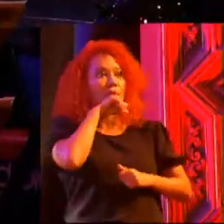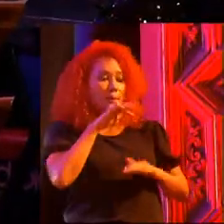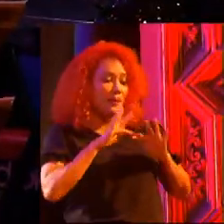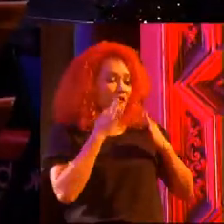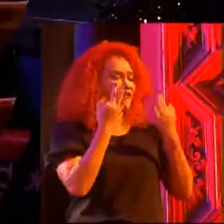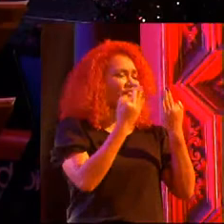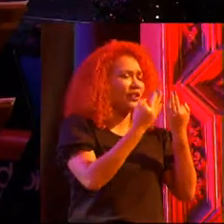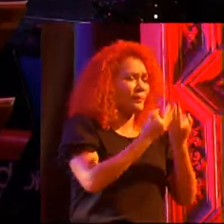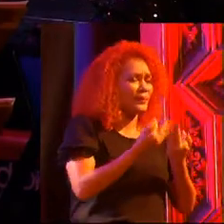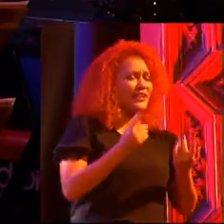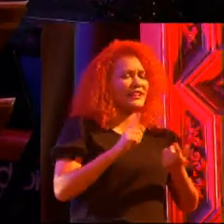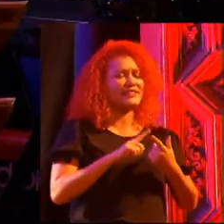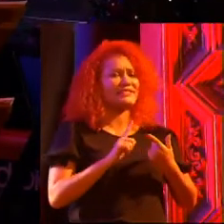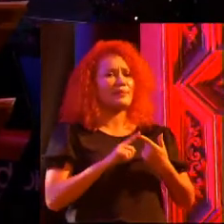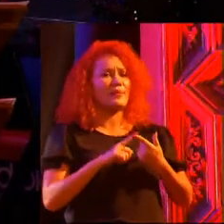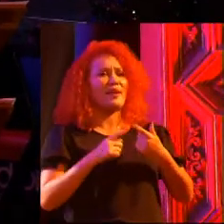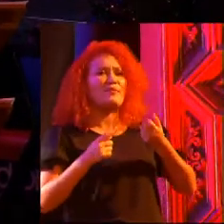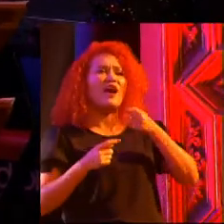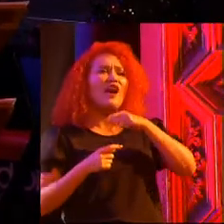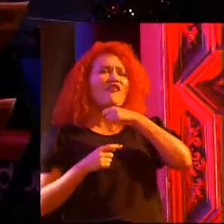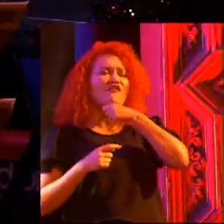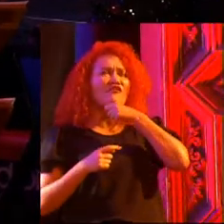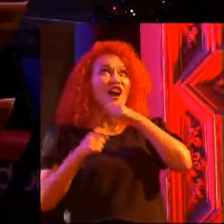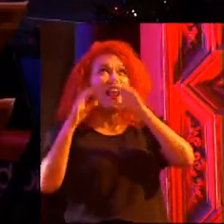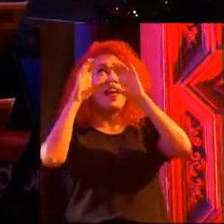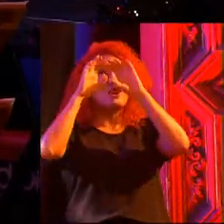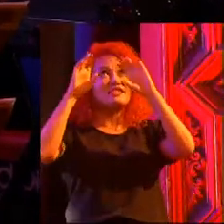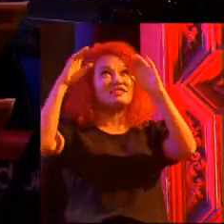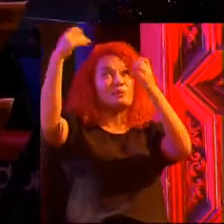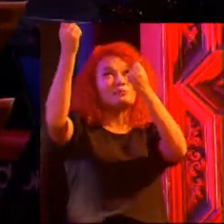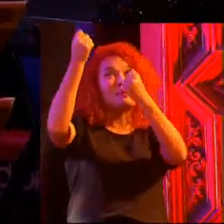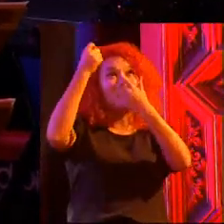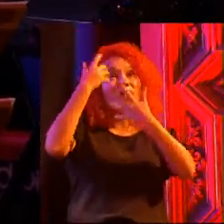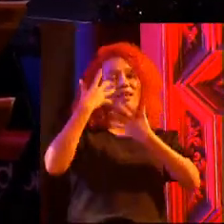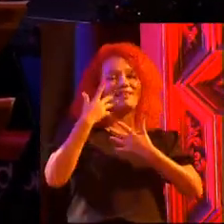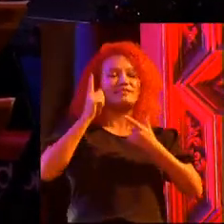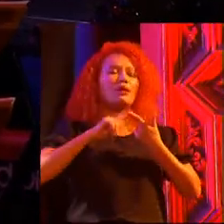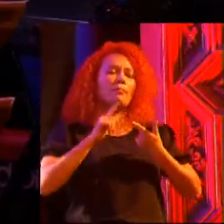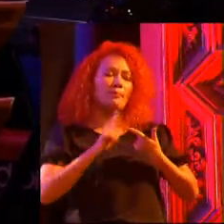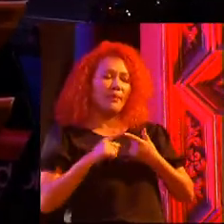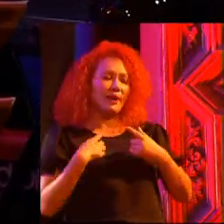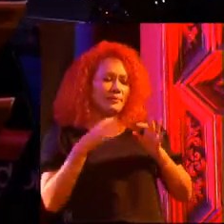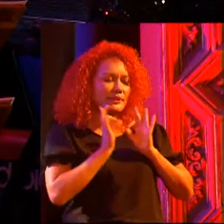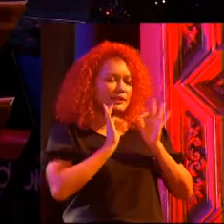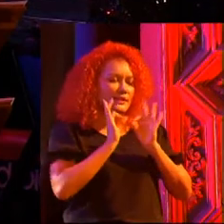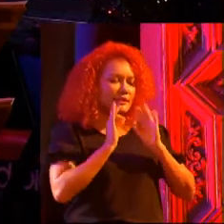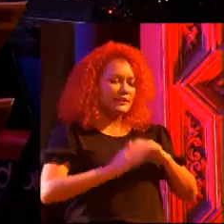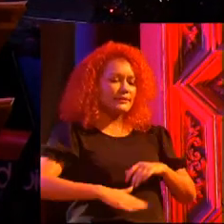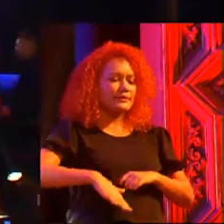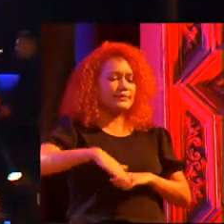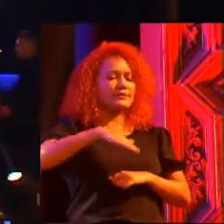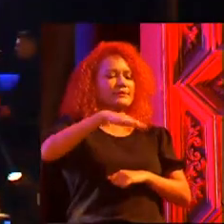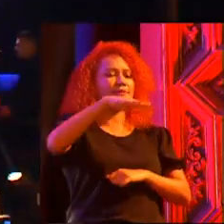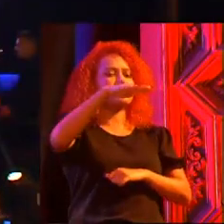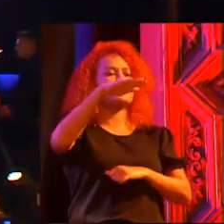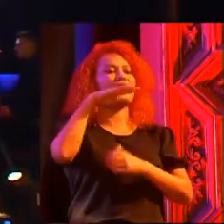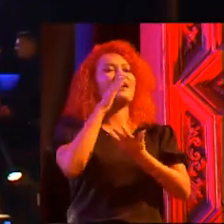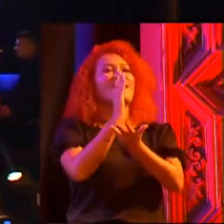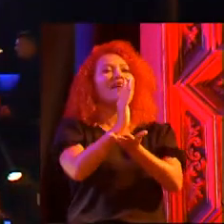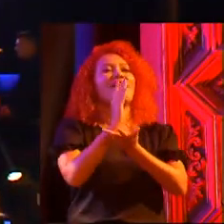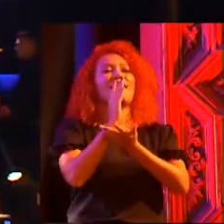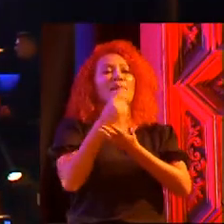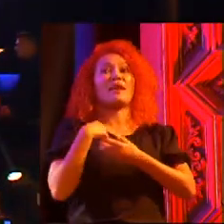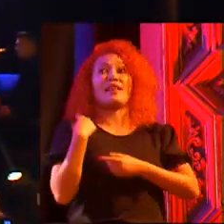família toda, as minhas avós que estão lá no céu, que também me prepararam para isso. Muito obrigada. Esse prêmio aqui é